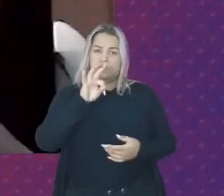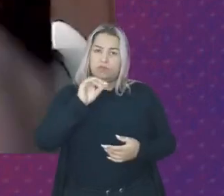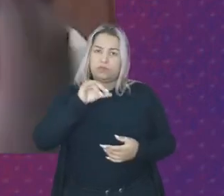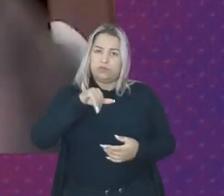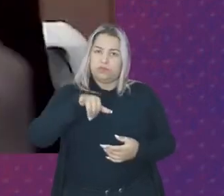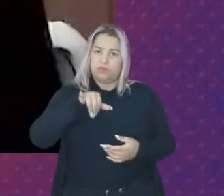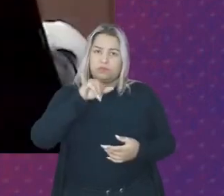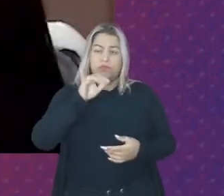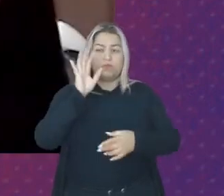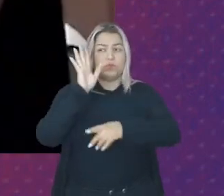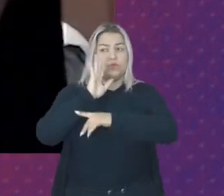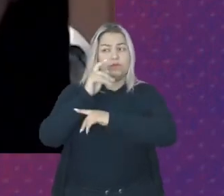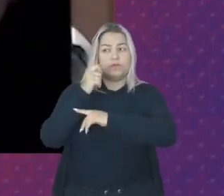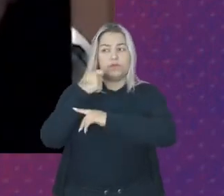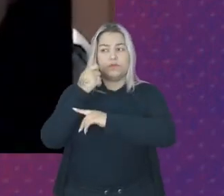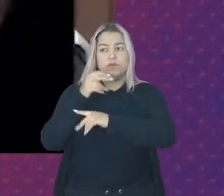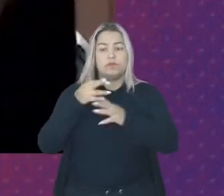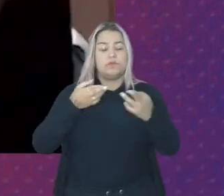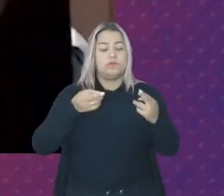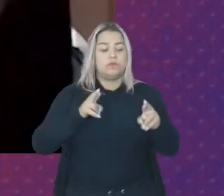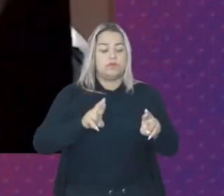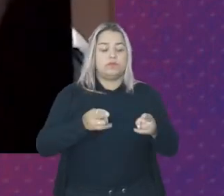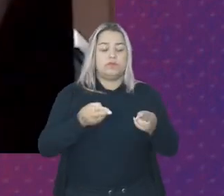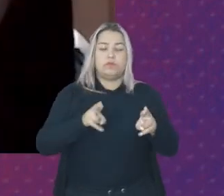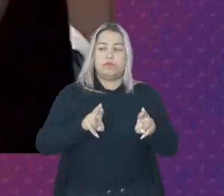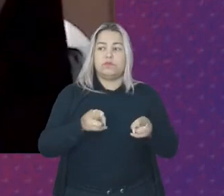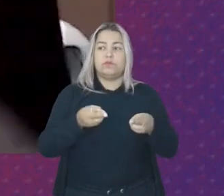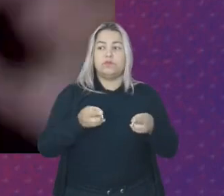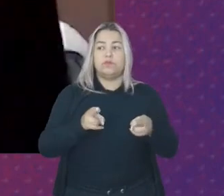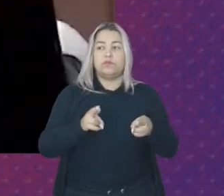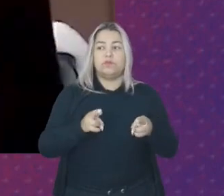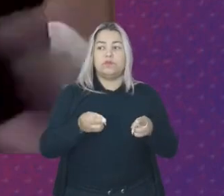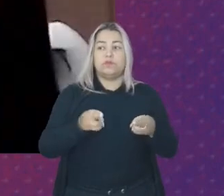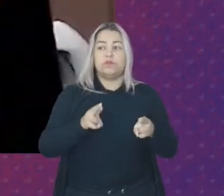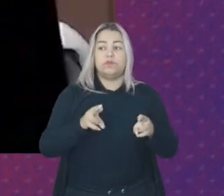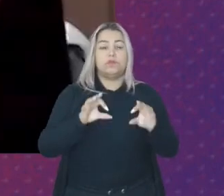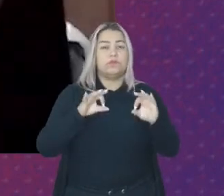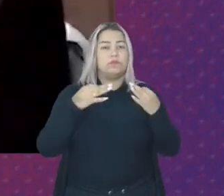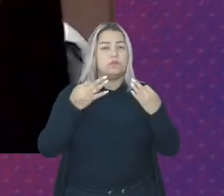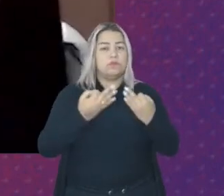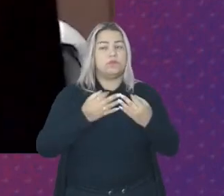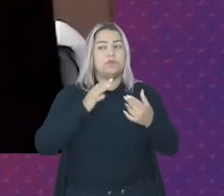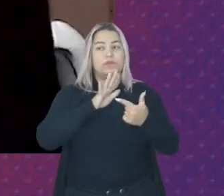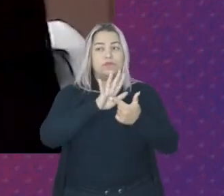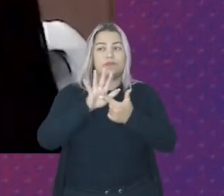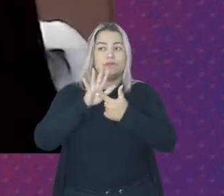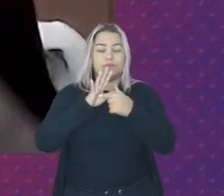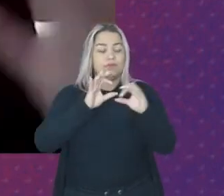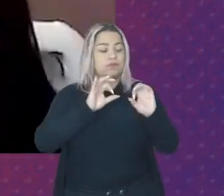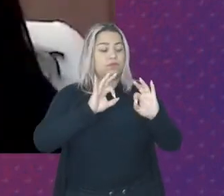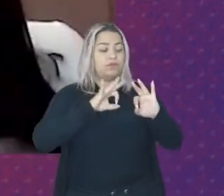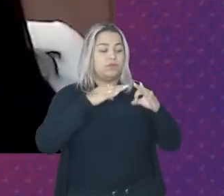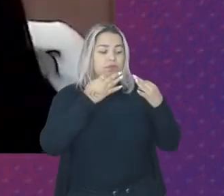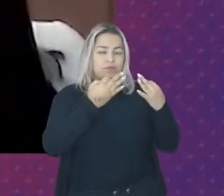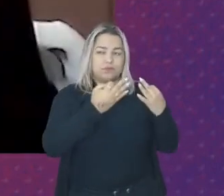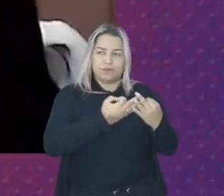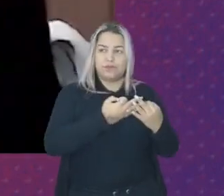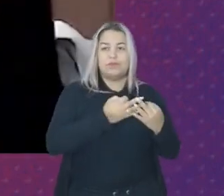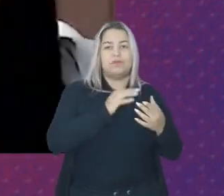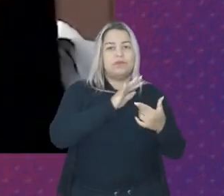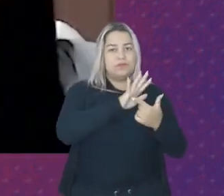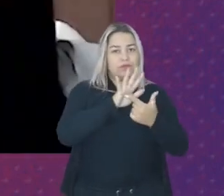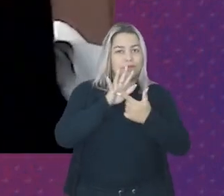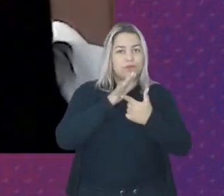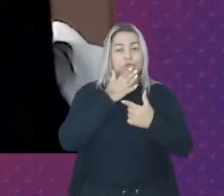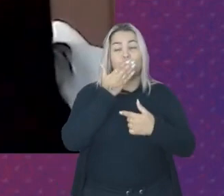for filmar um churrasco da sua família, você nos stories vai mostrar que você está com a sua família, vai mostrar que